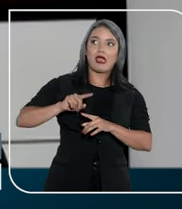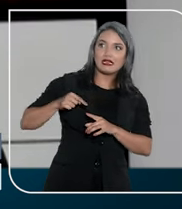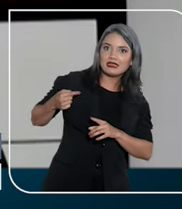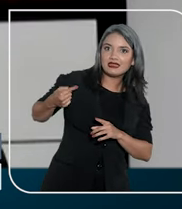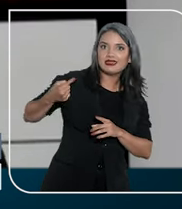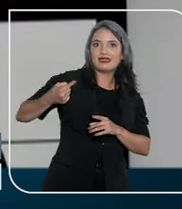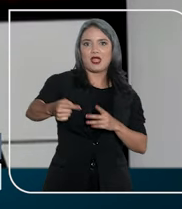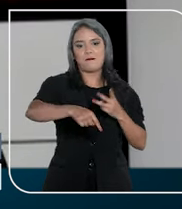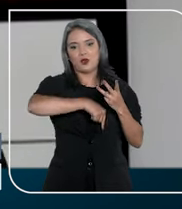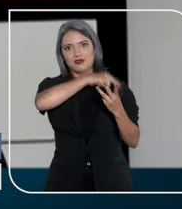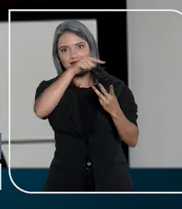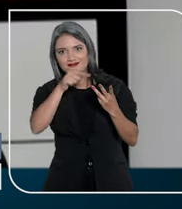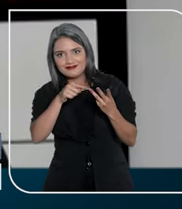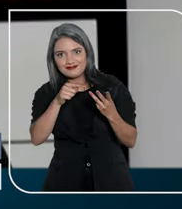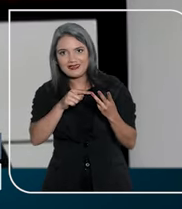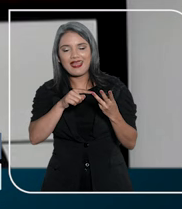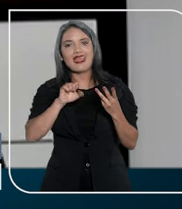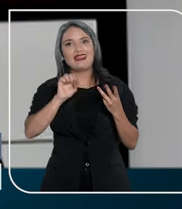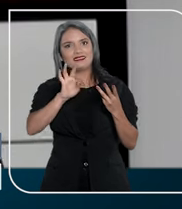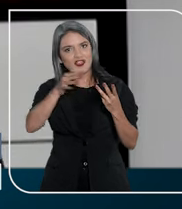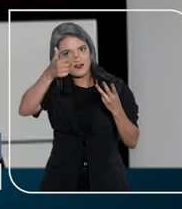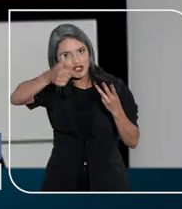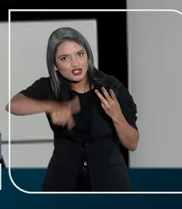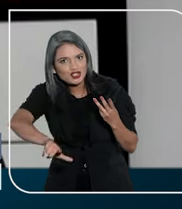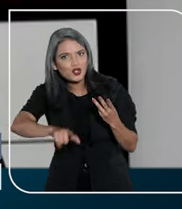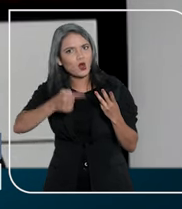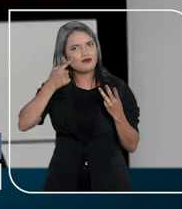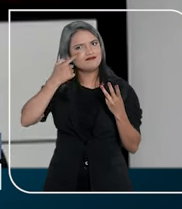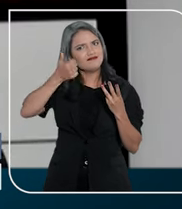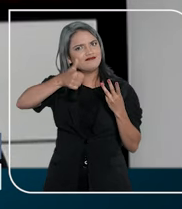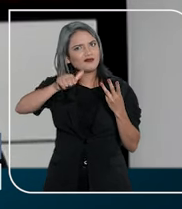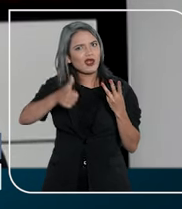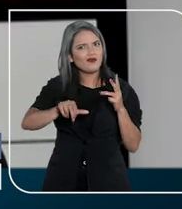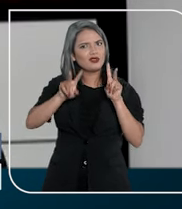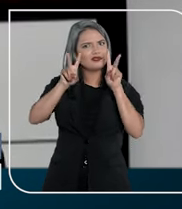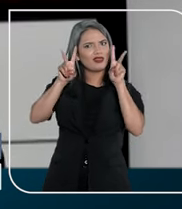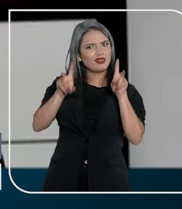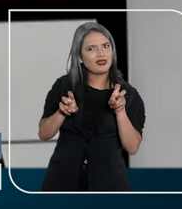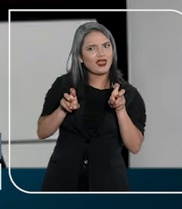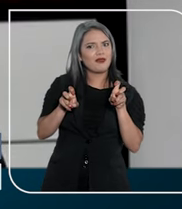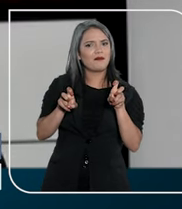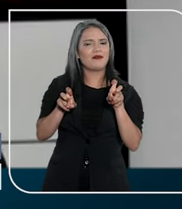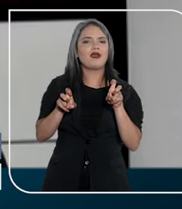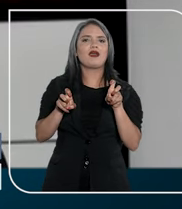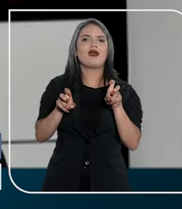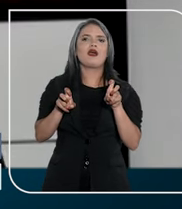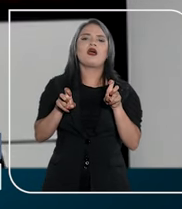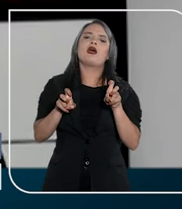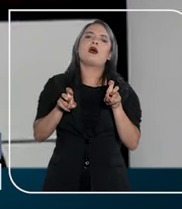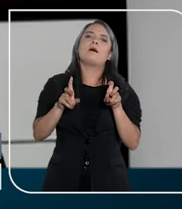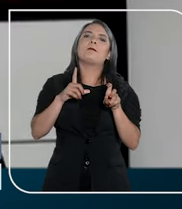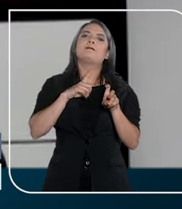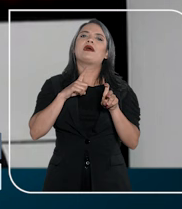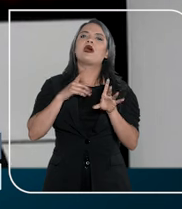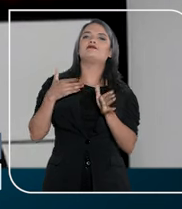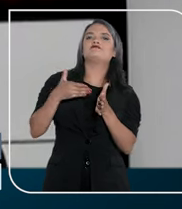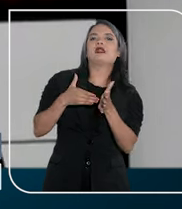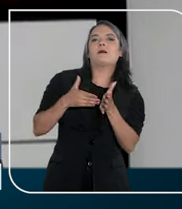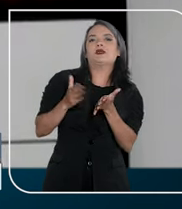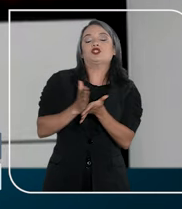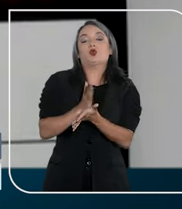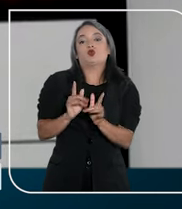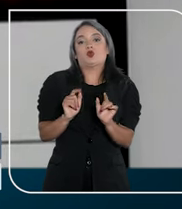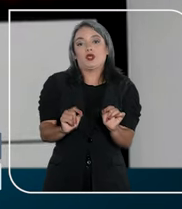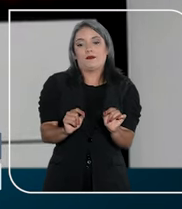Posteriormente, o Supremo teve que rever esse tema 784 para mitigá-lo e entender da seguinte forma: